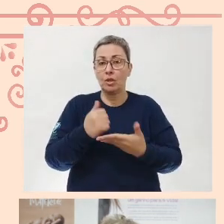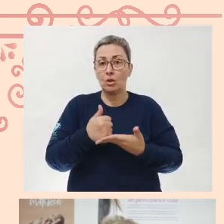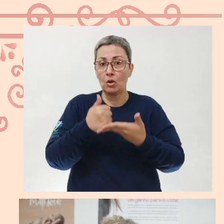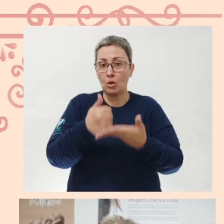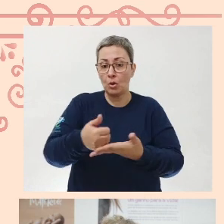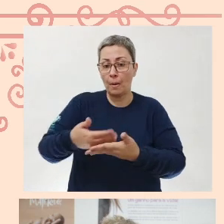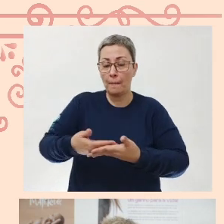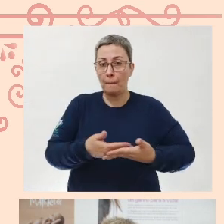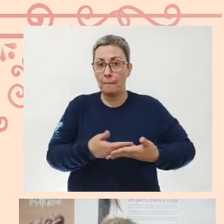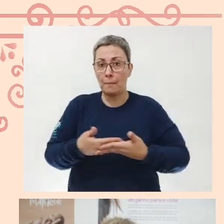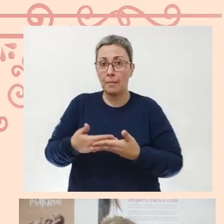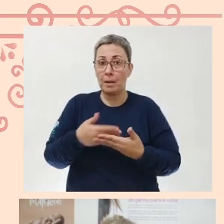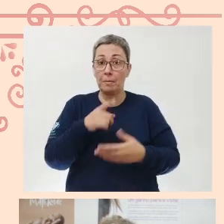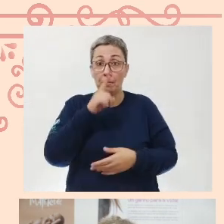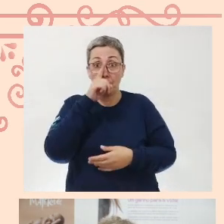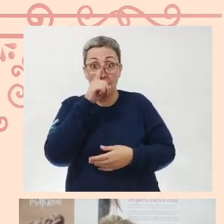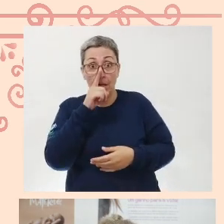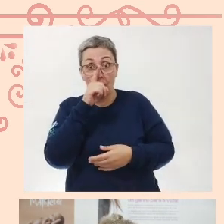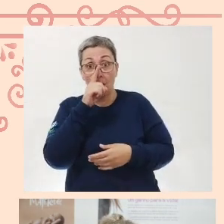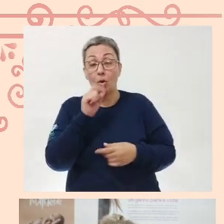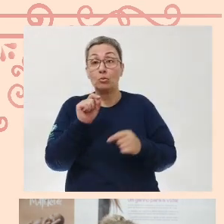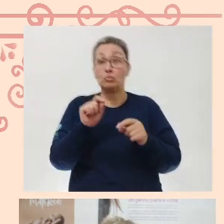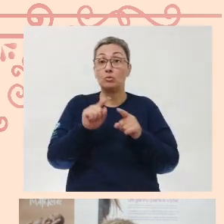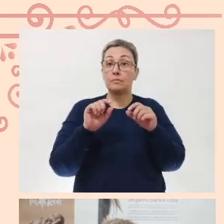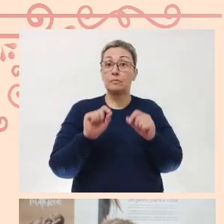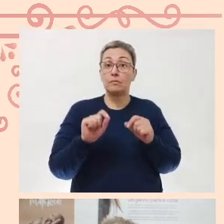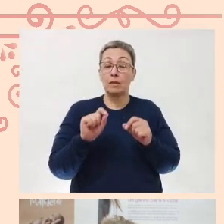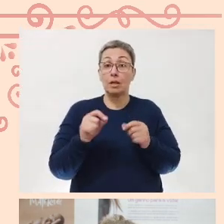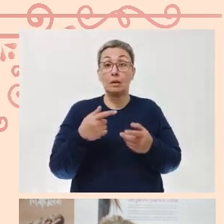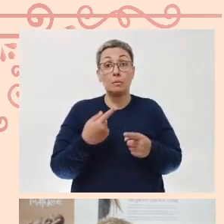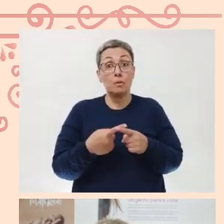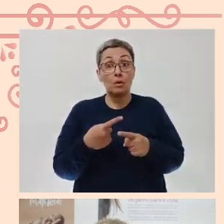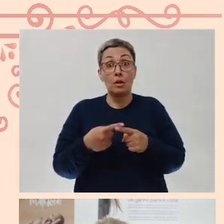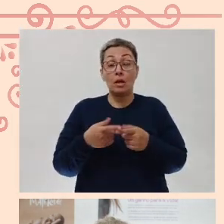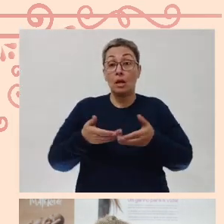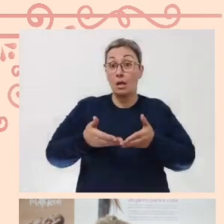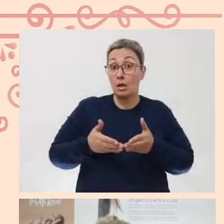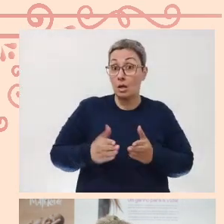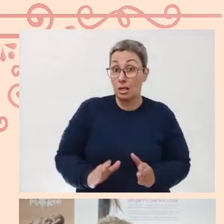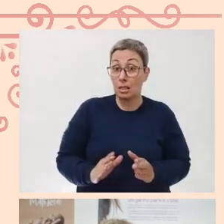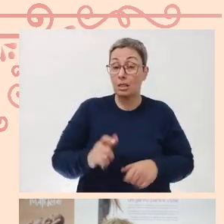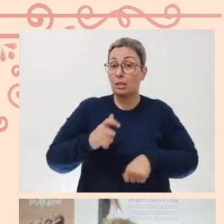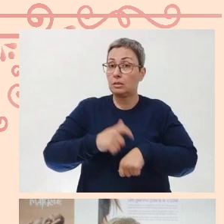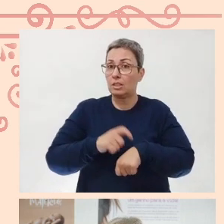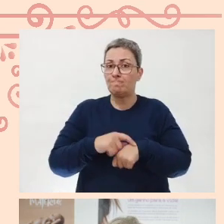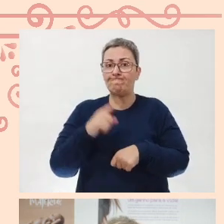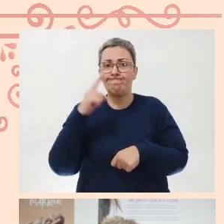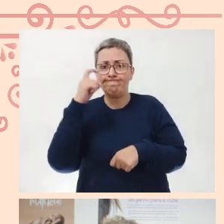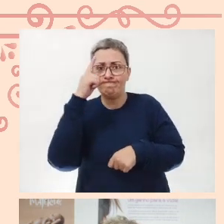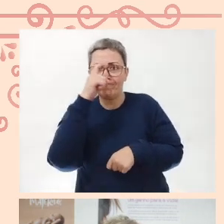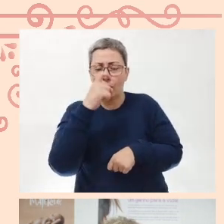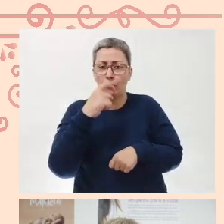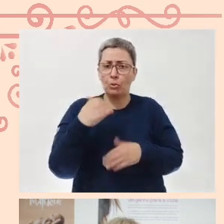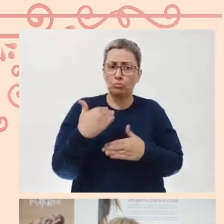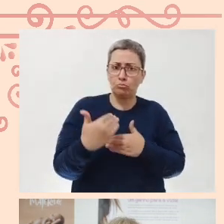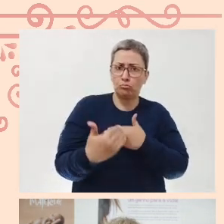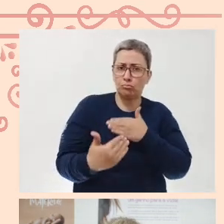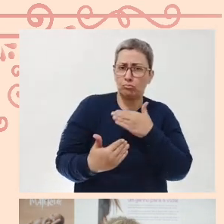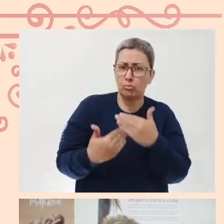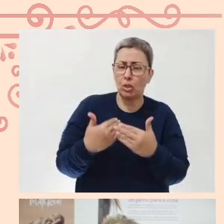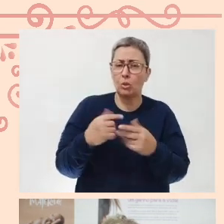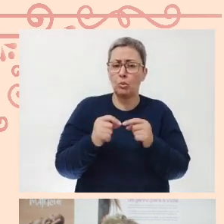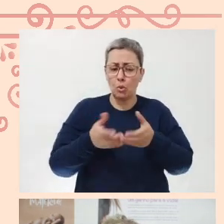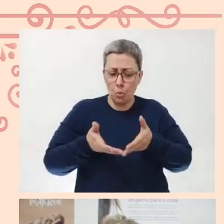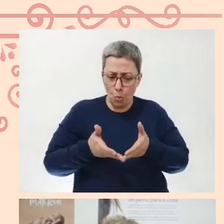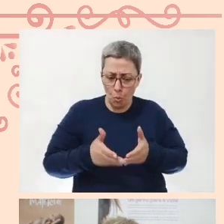de transporte do recém-nascido de alto risco para que o recém-nascido que teve alguma dificuldade